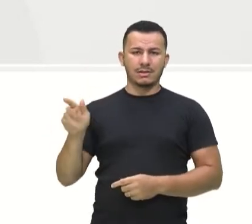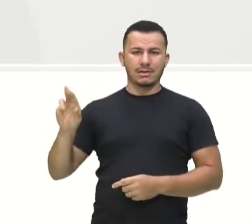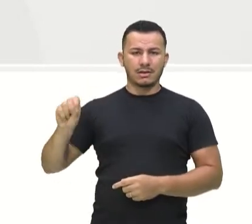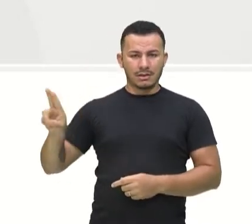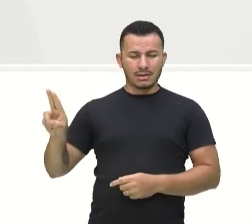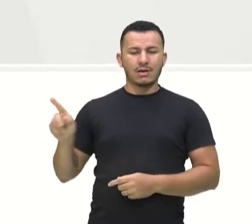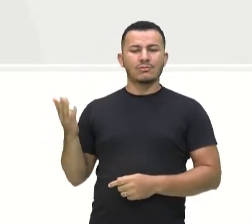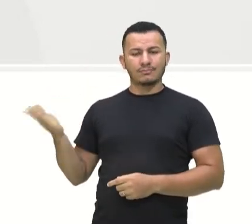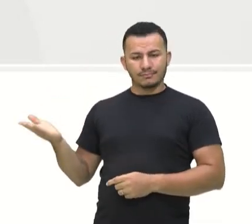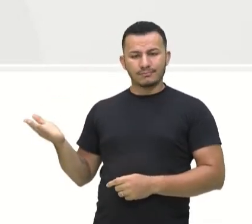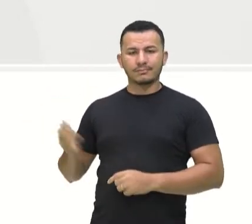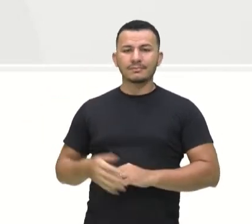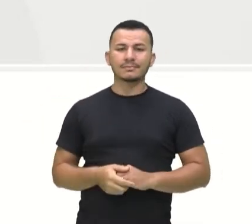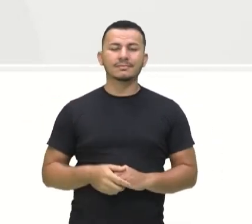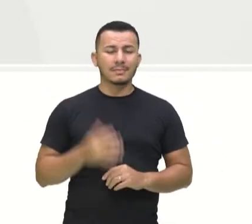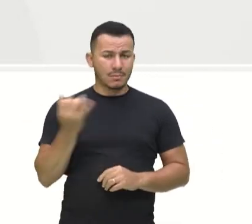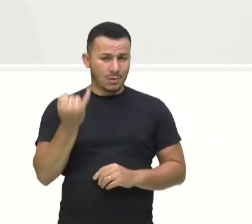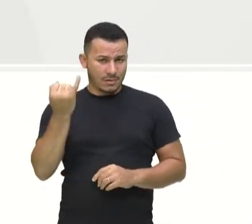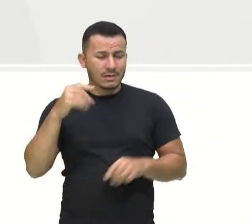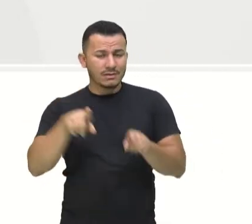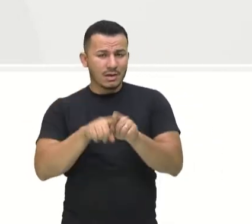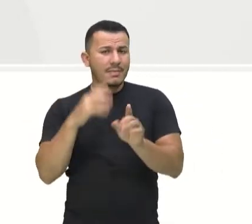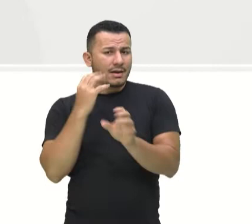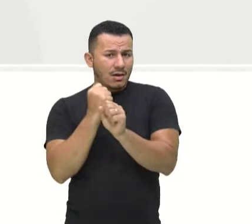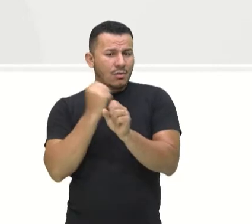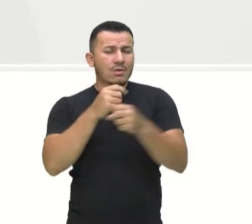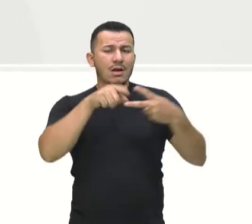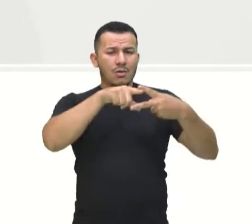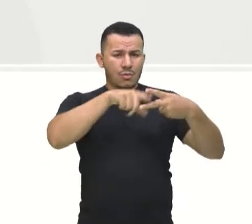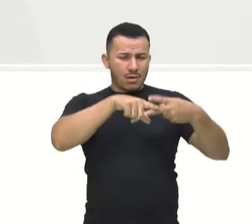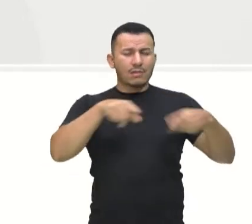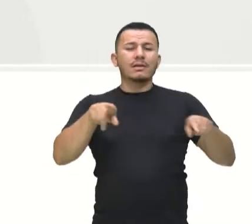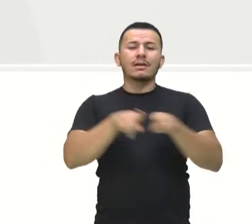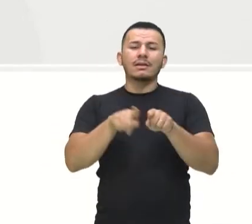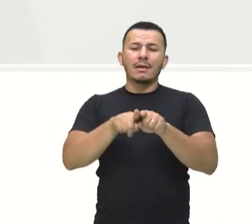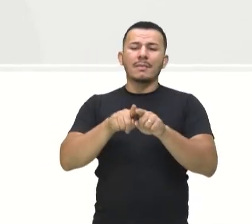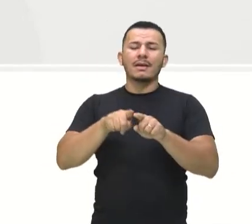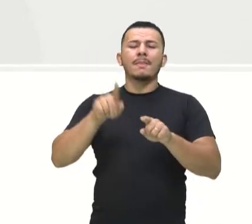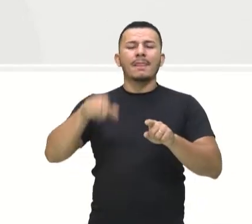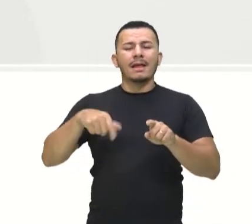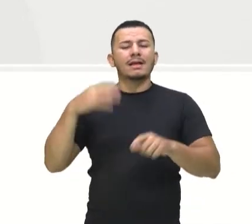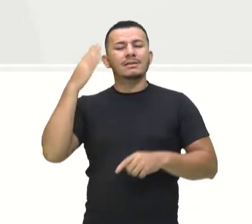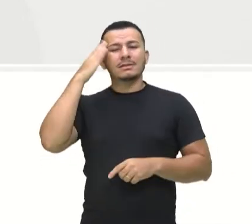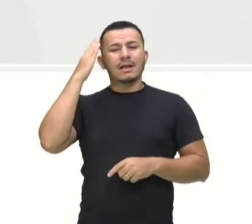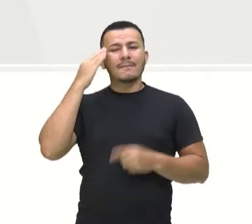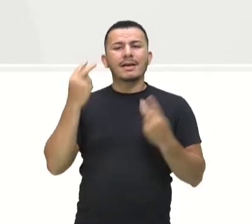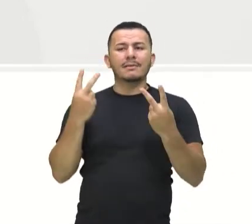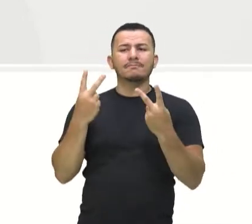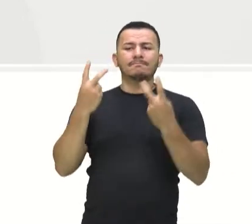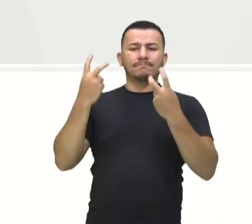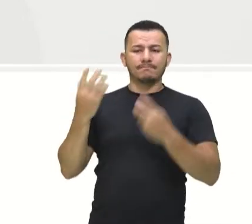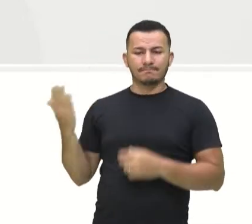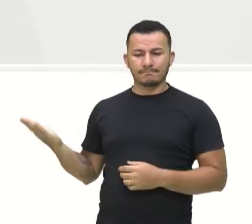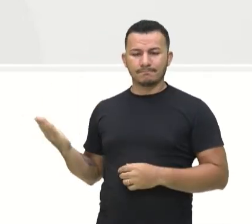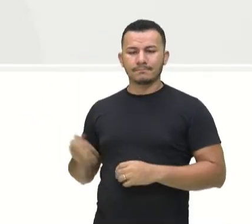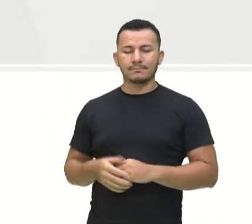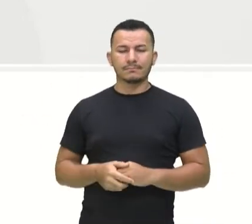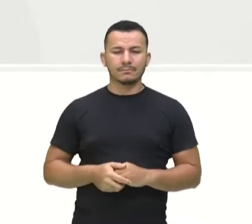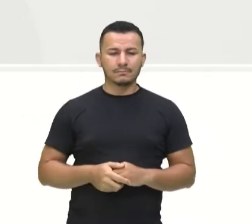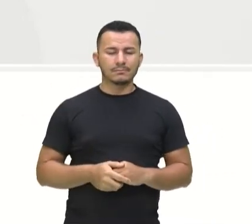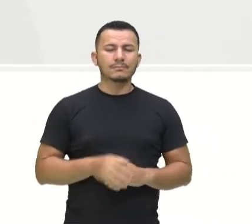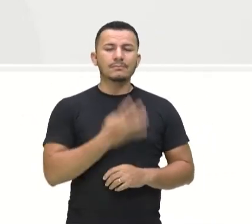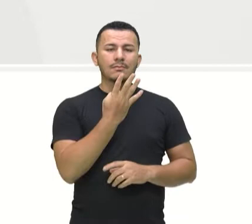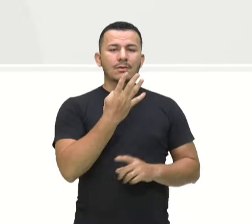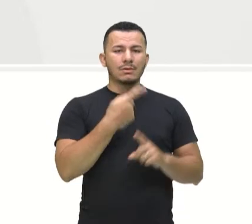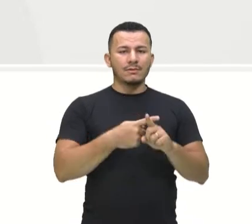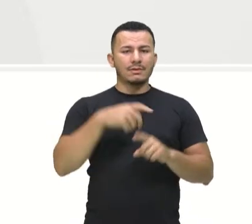também é importante a gente saber. É importante saber calcular o ângulo externo e também, ó, ter essa percepção aí, tá legal? Perceba que 4 vezes